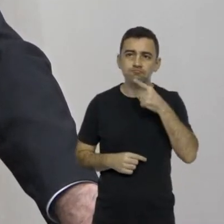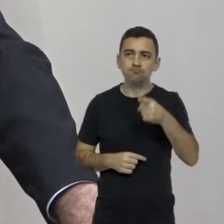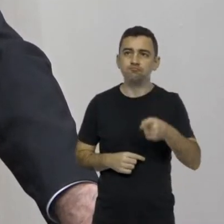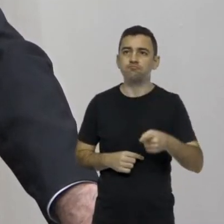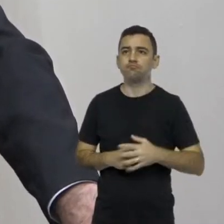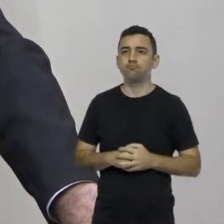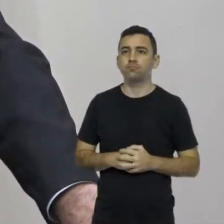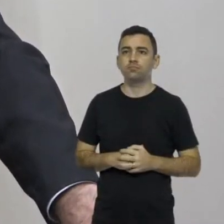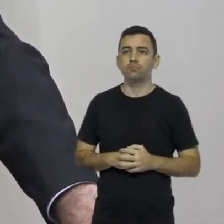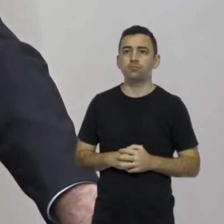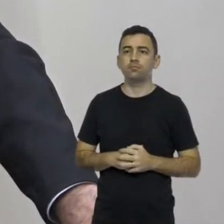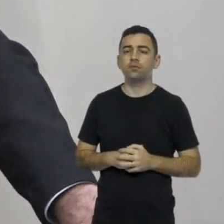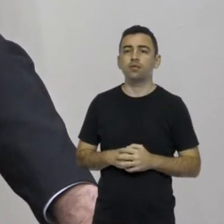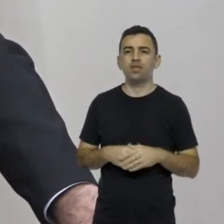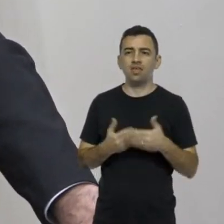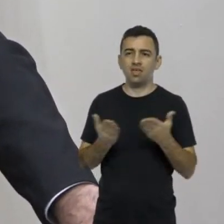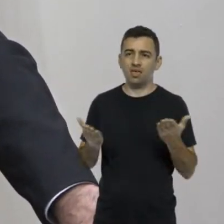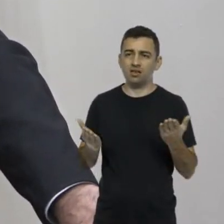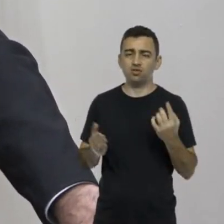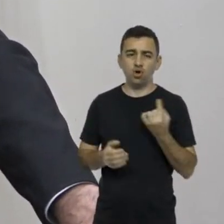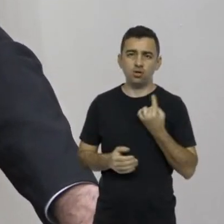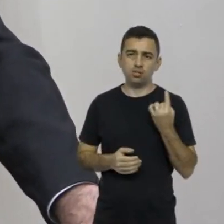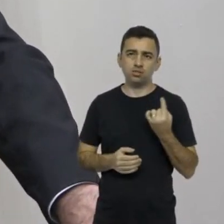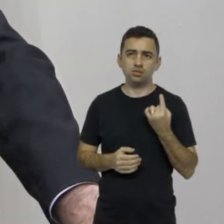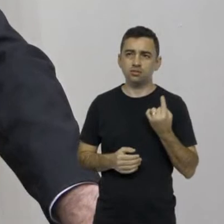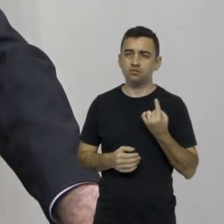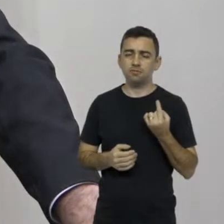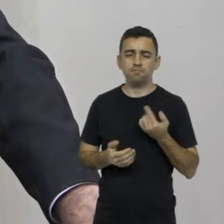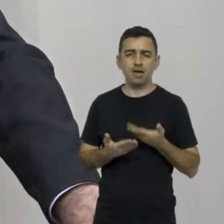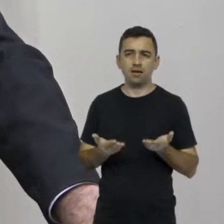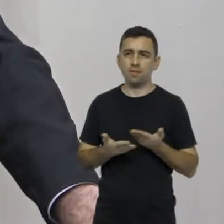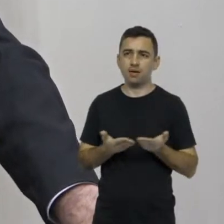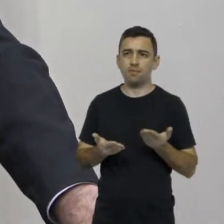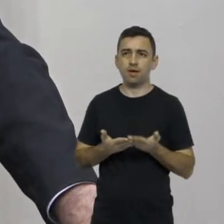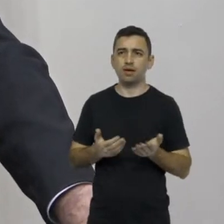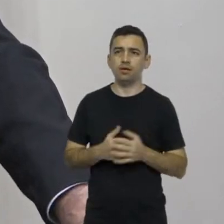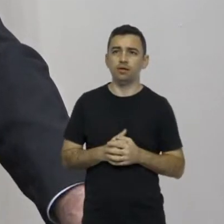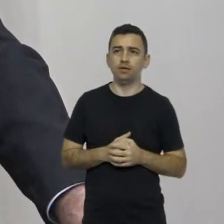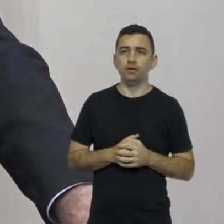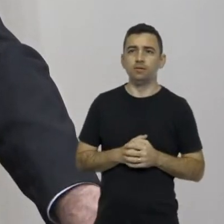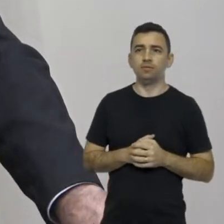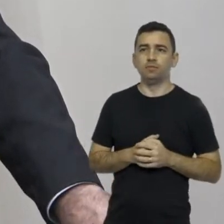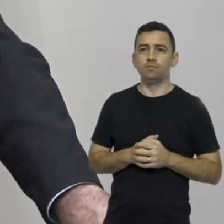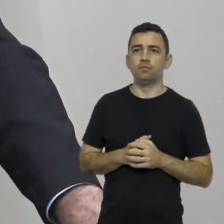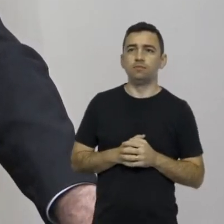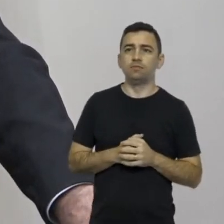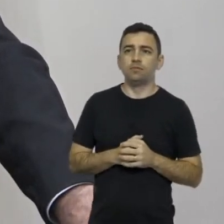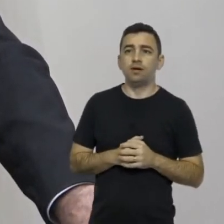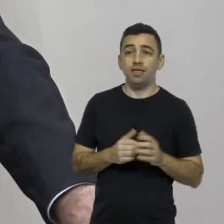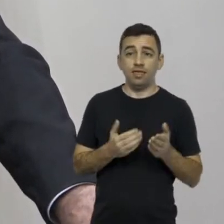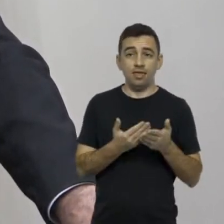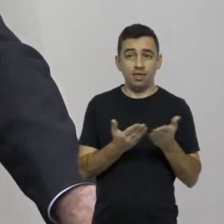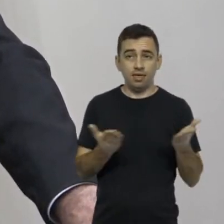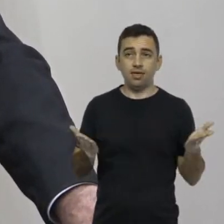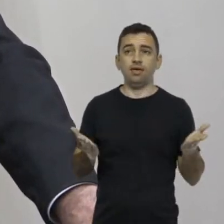Os independentes já estão falidos, apenas teimam em se manter no mercado,